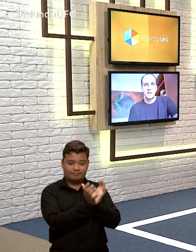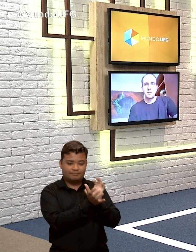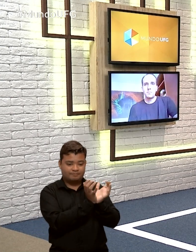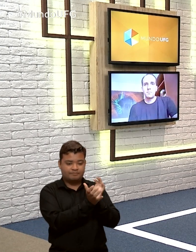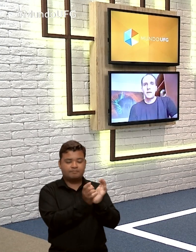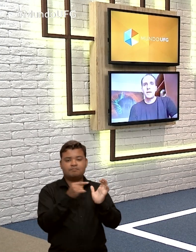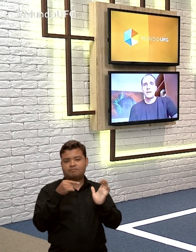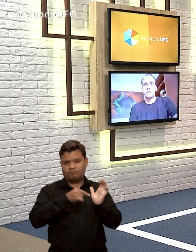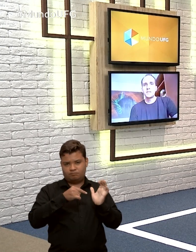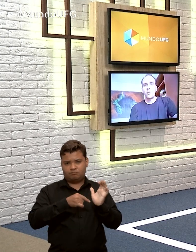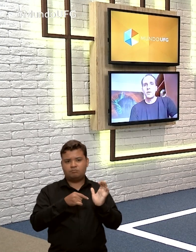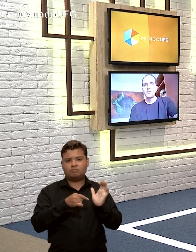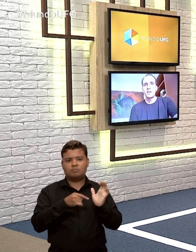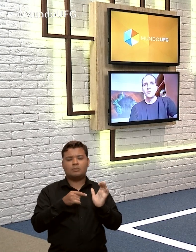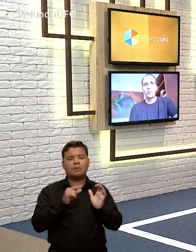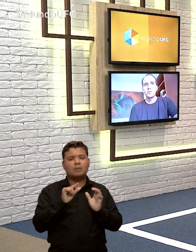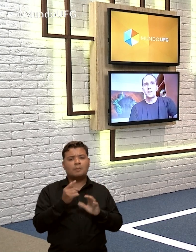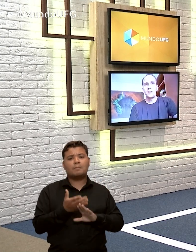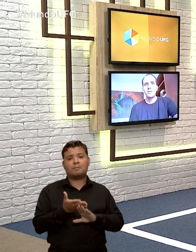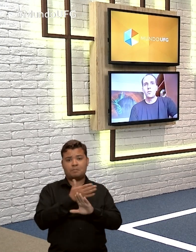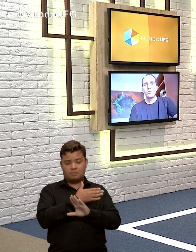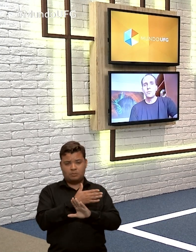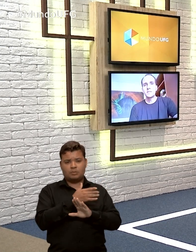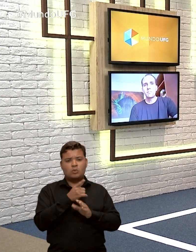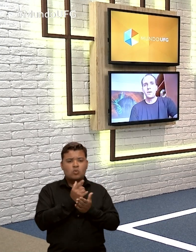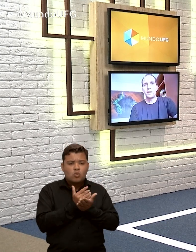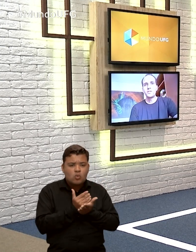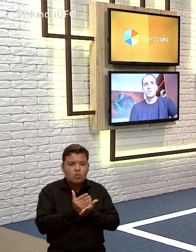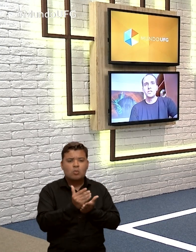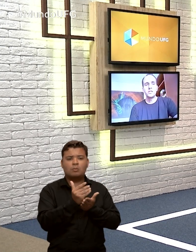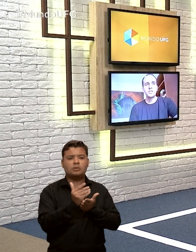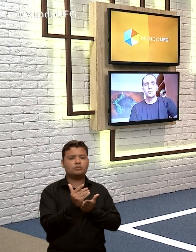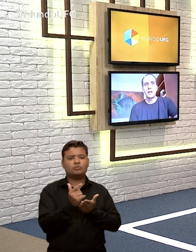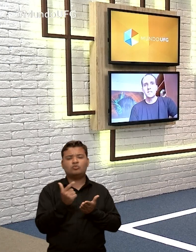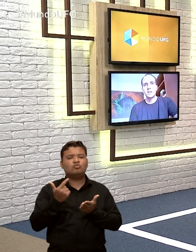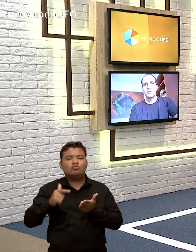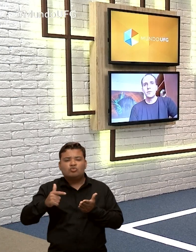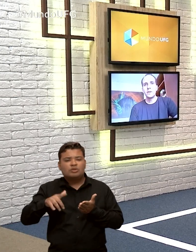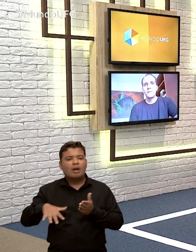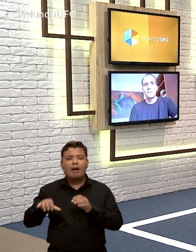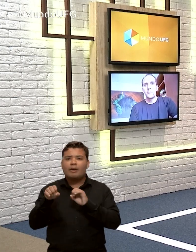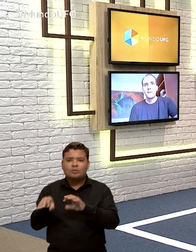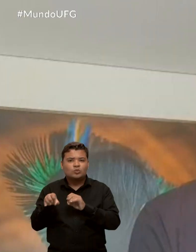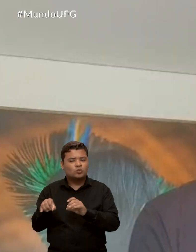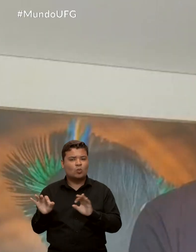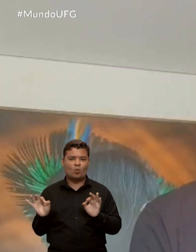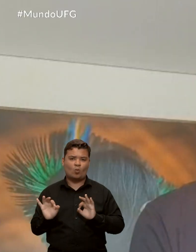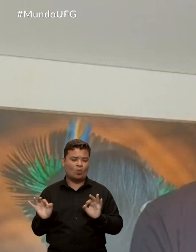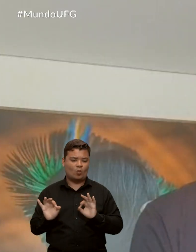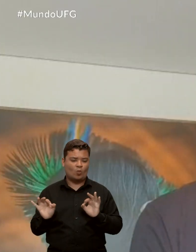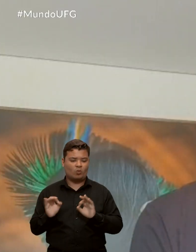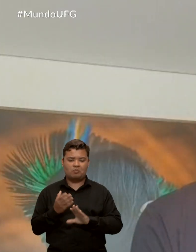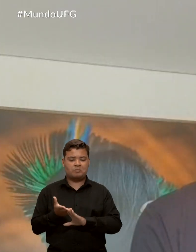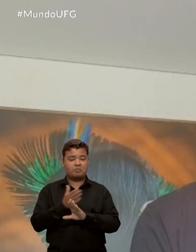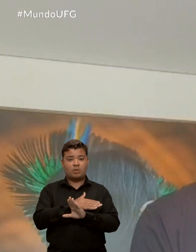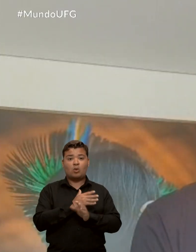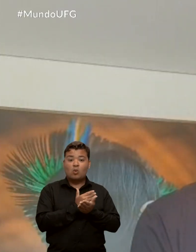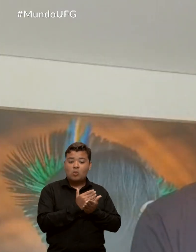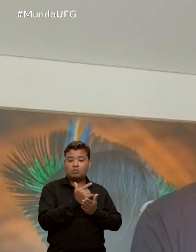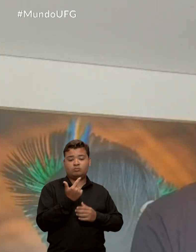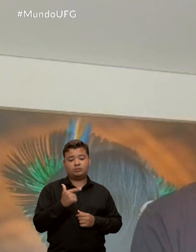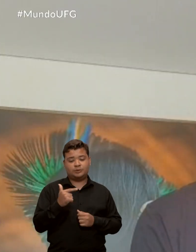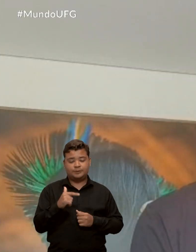Bibliolibras, ela, inicialmente, ela não contava com essa parte de educação, né? Nós